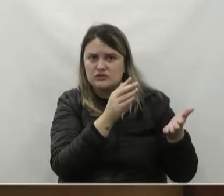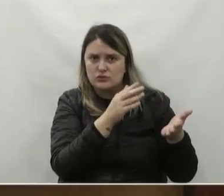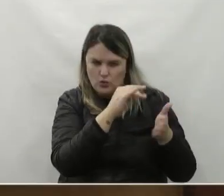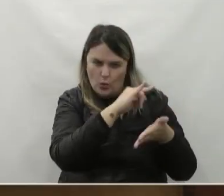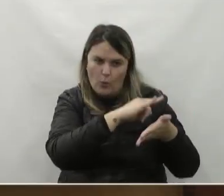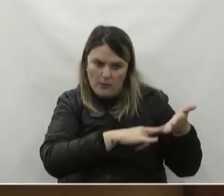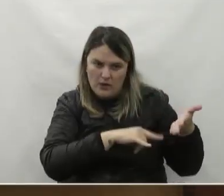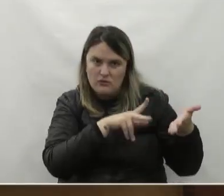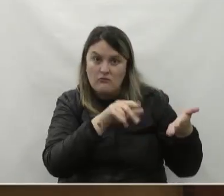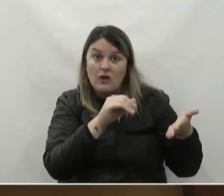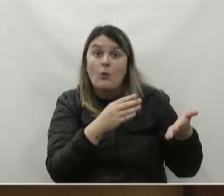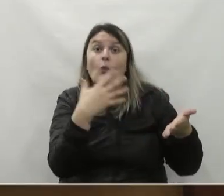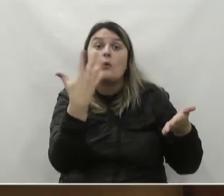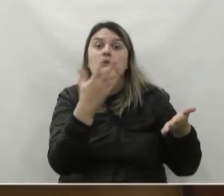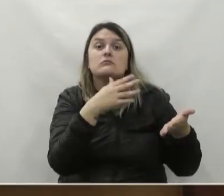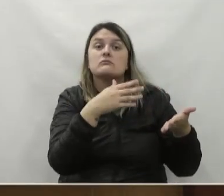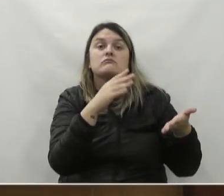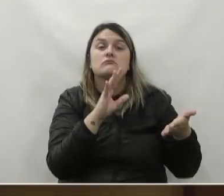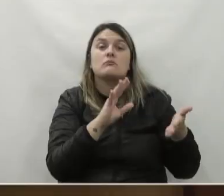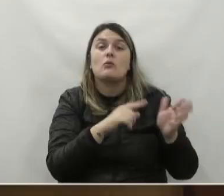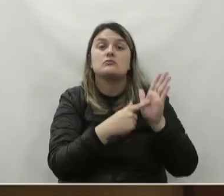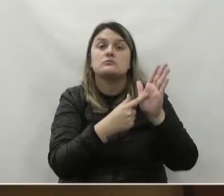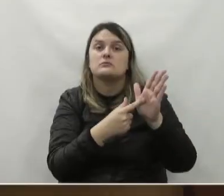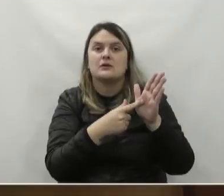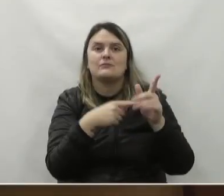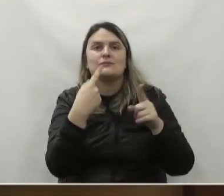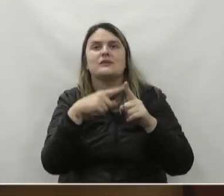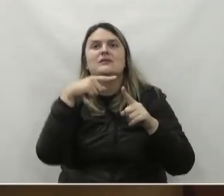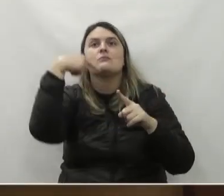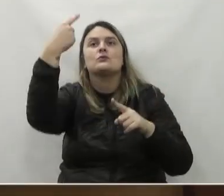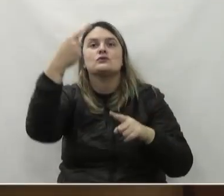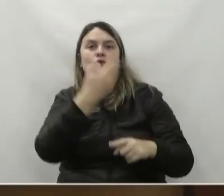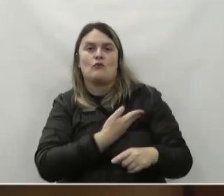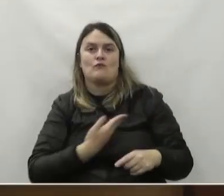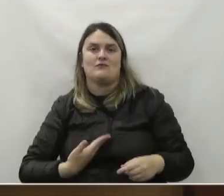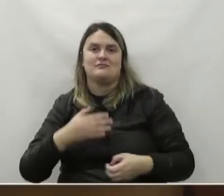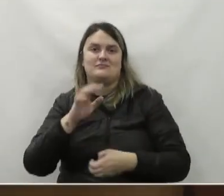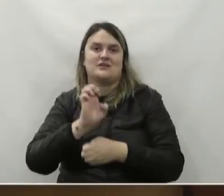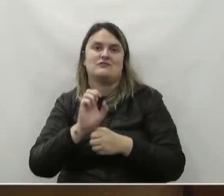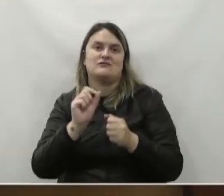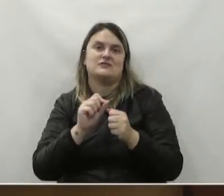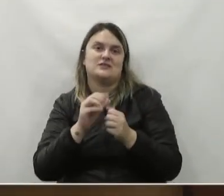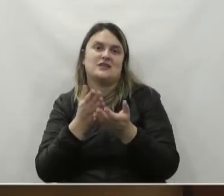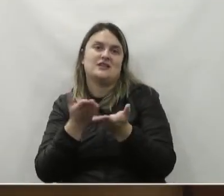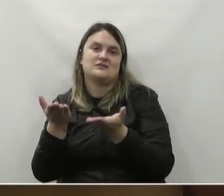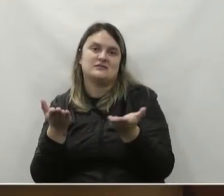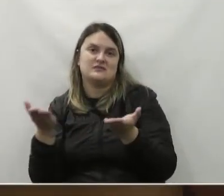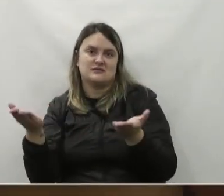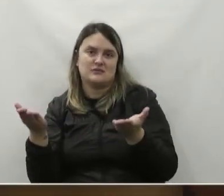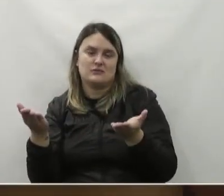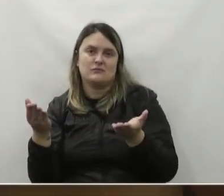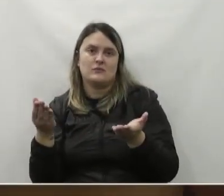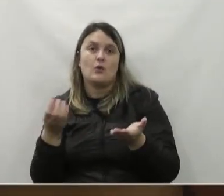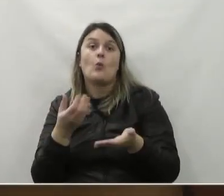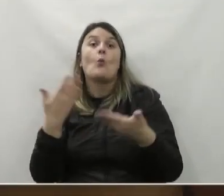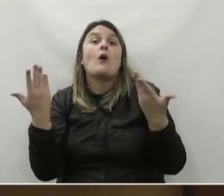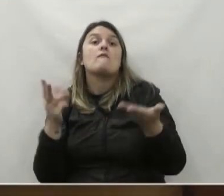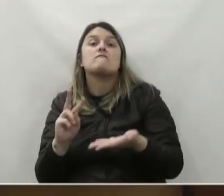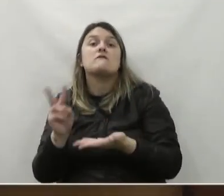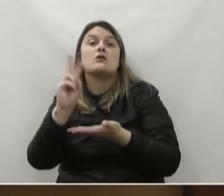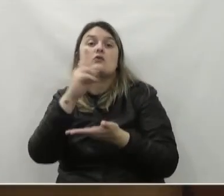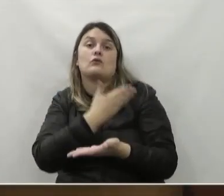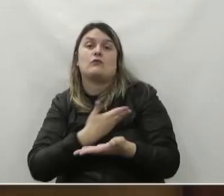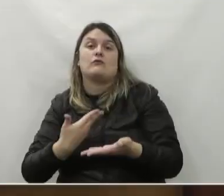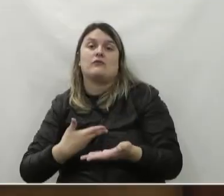Porque depois disso, o governo do estado vai ter que fazer um processo de licitação para a obra. Até quanto de valor que o governo